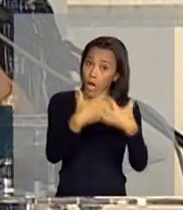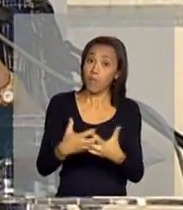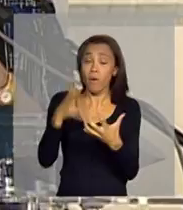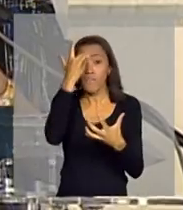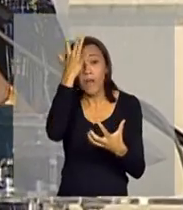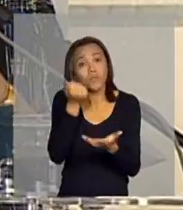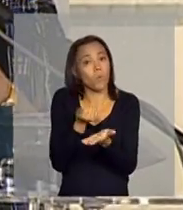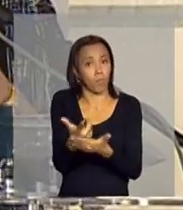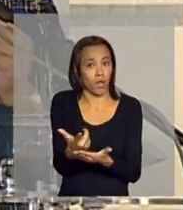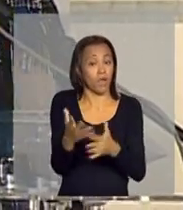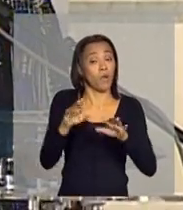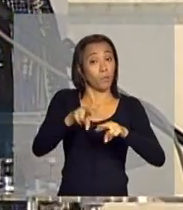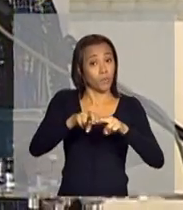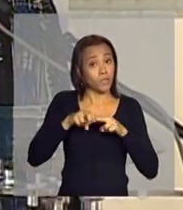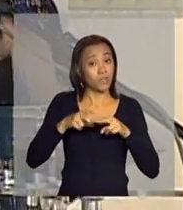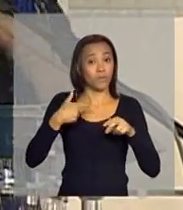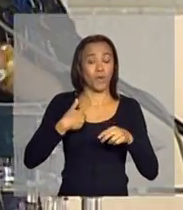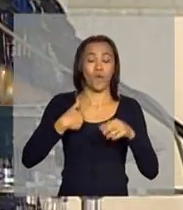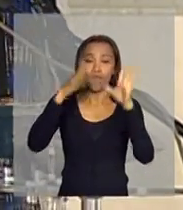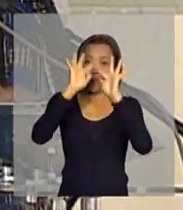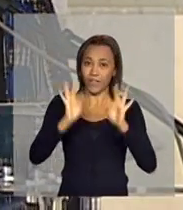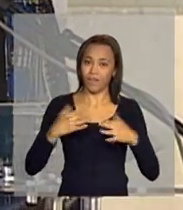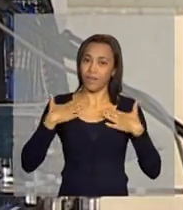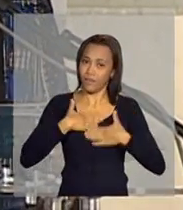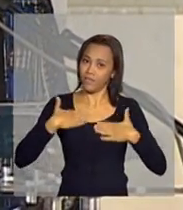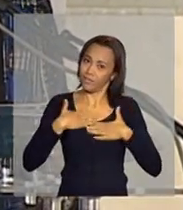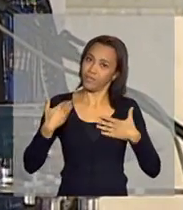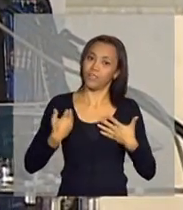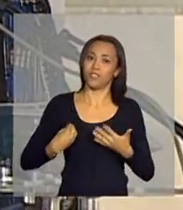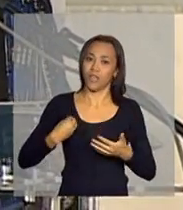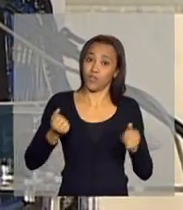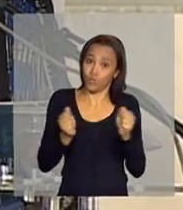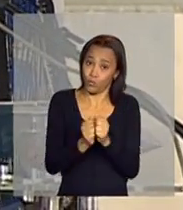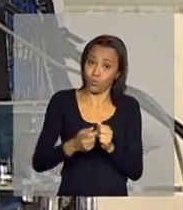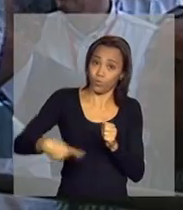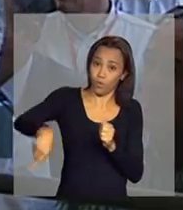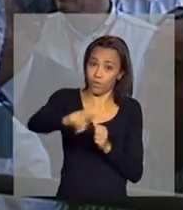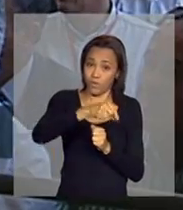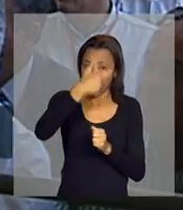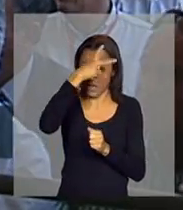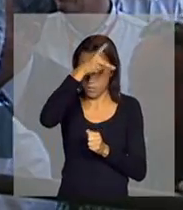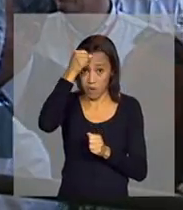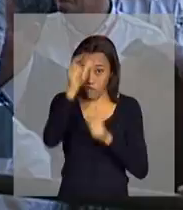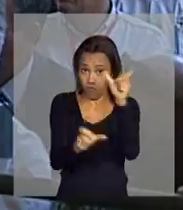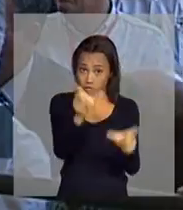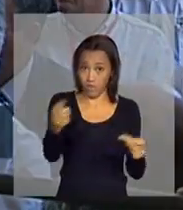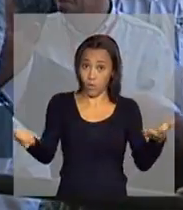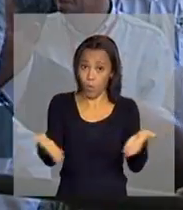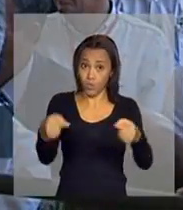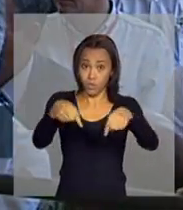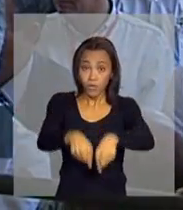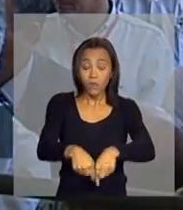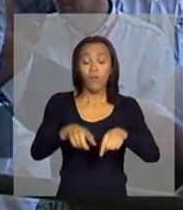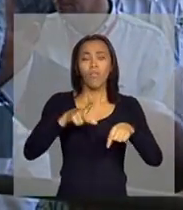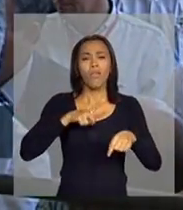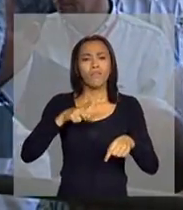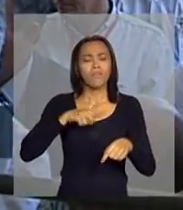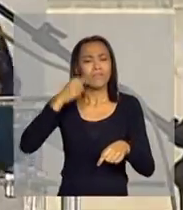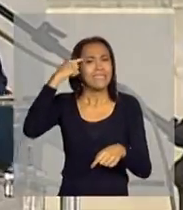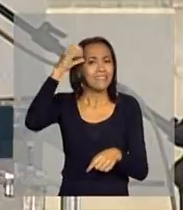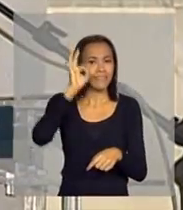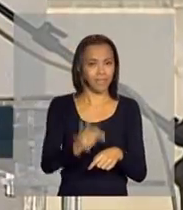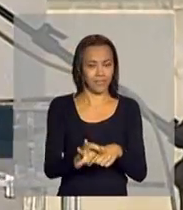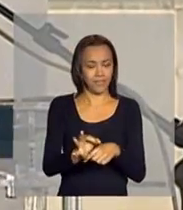Por isso, eu fico muito feliz, senhores prefeitos, de estar aqui hoje com os senhores. E eu tenho certeza que